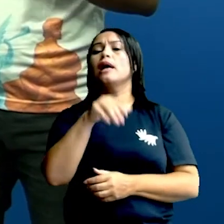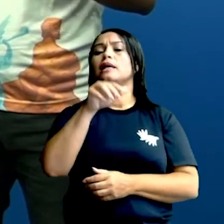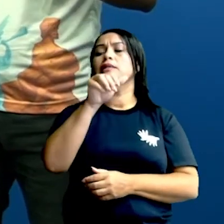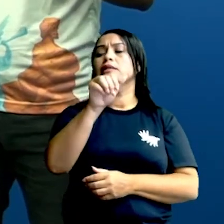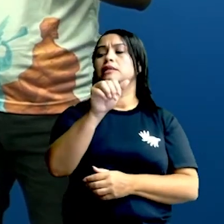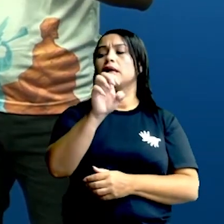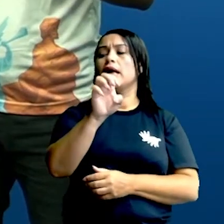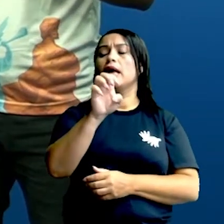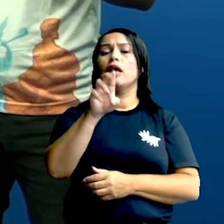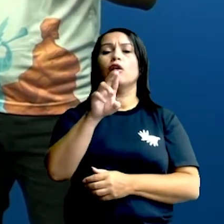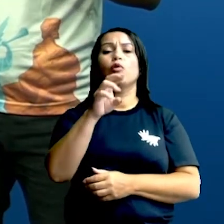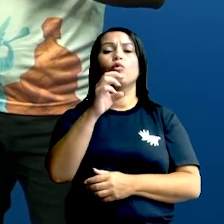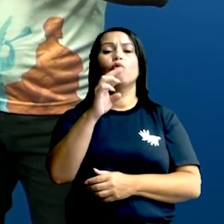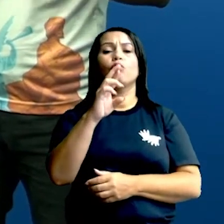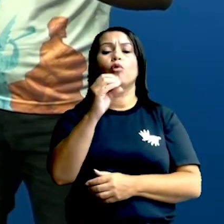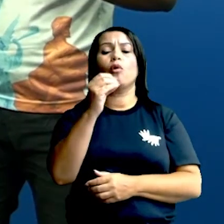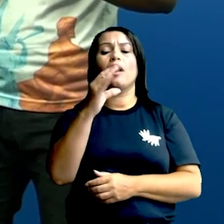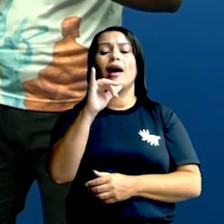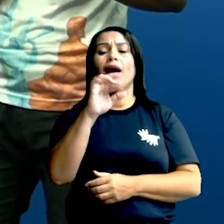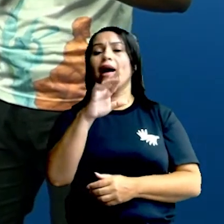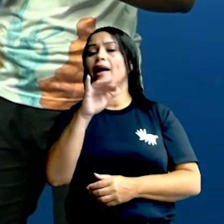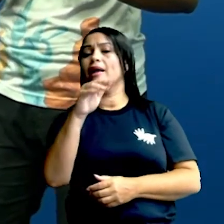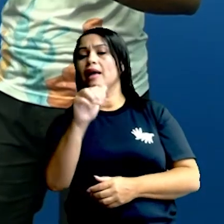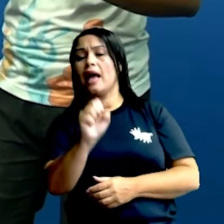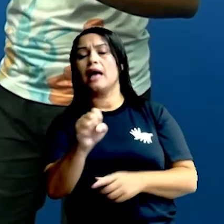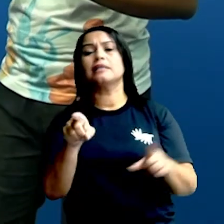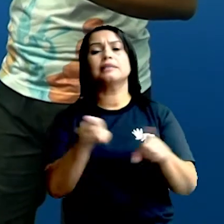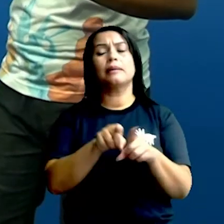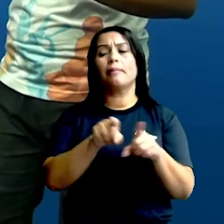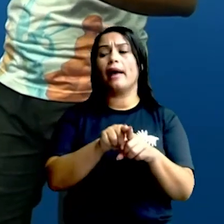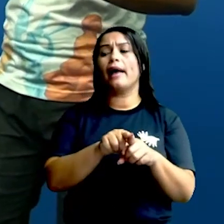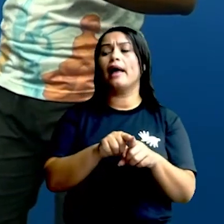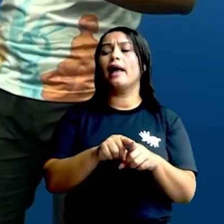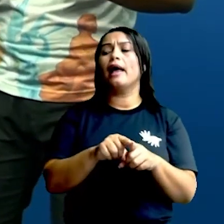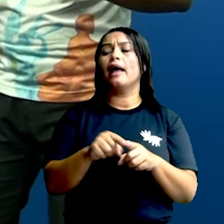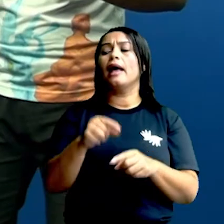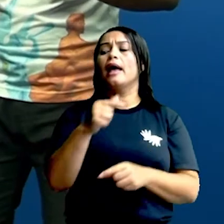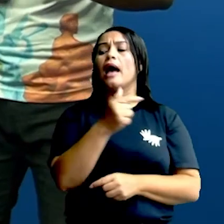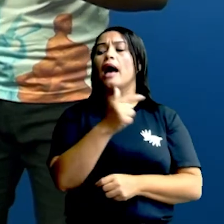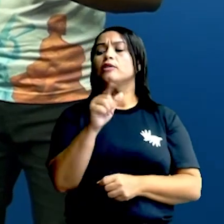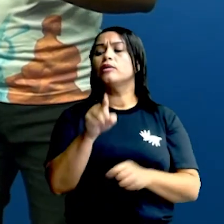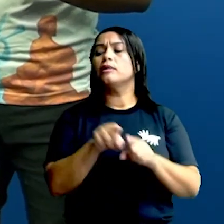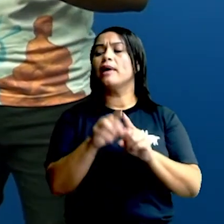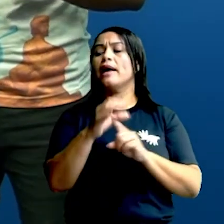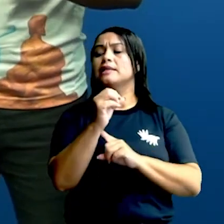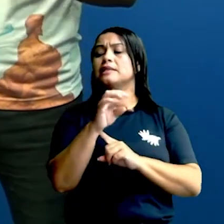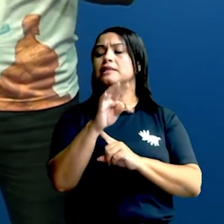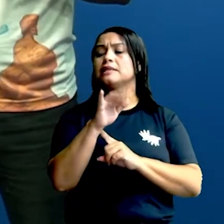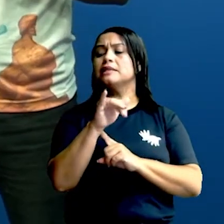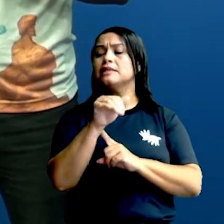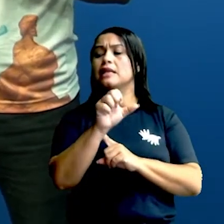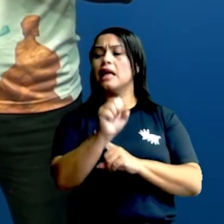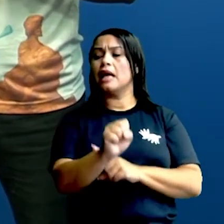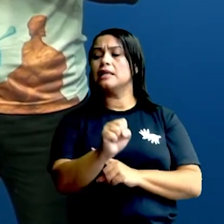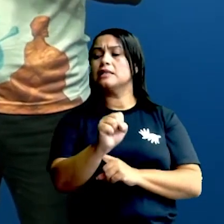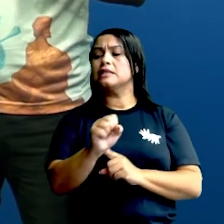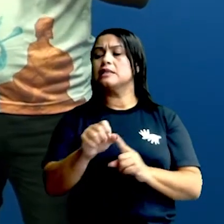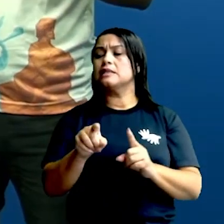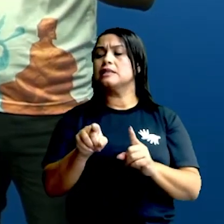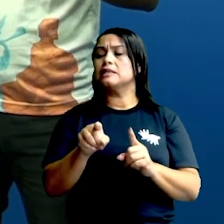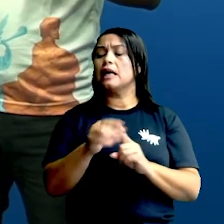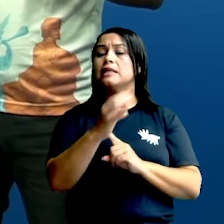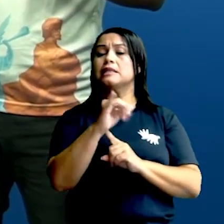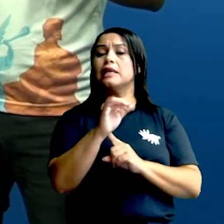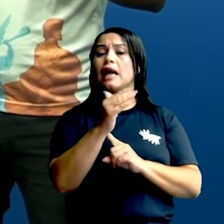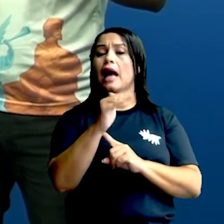araucárias, como aqueles pinheiros de Natal, que nós conhecemos assim. Também as cicas, são árvores que